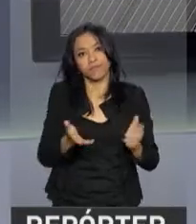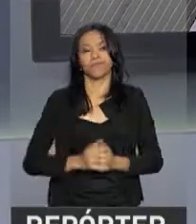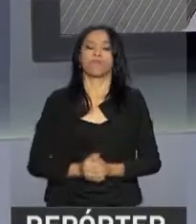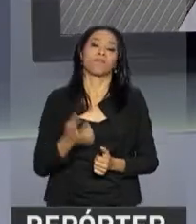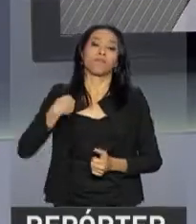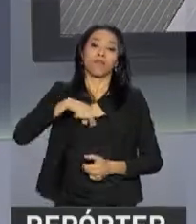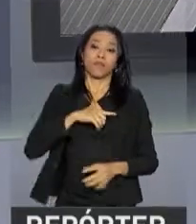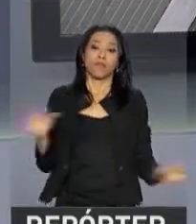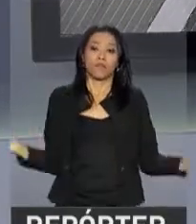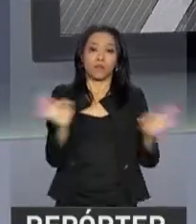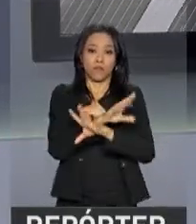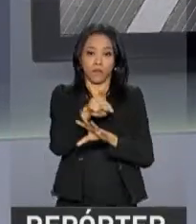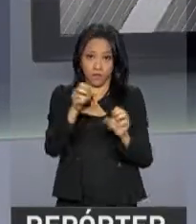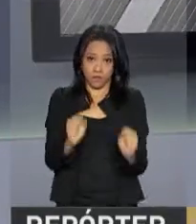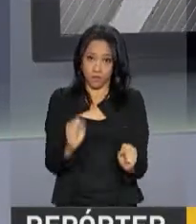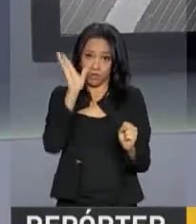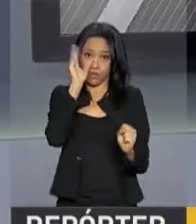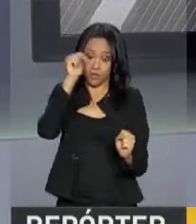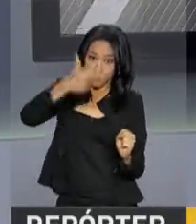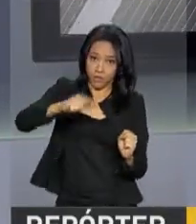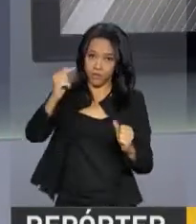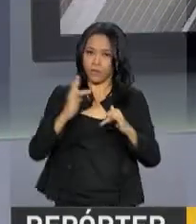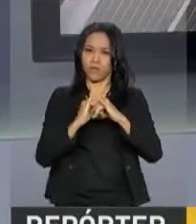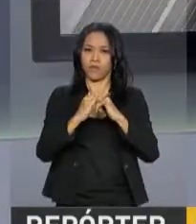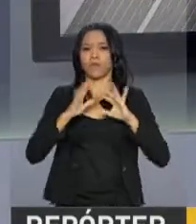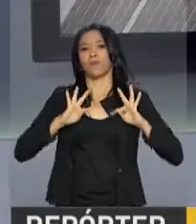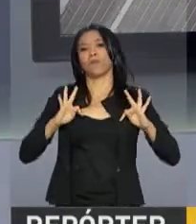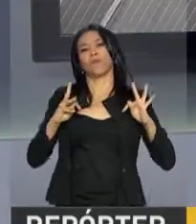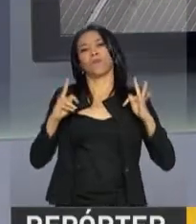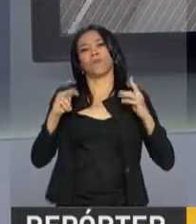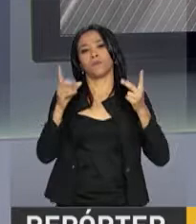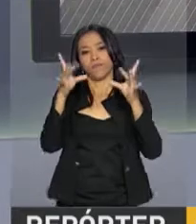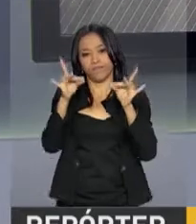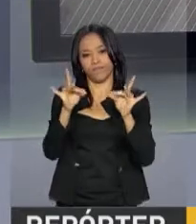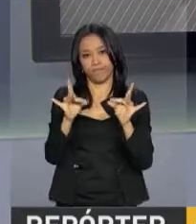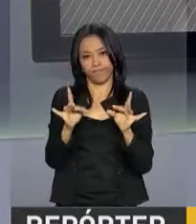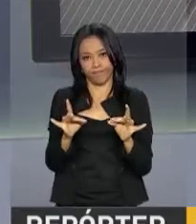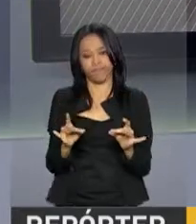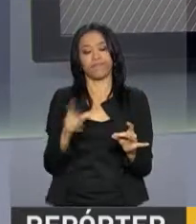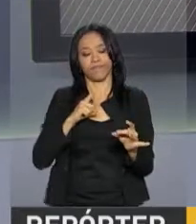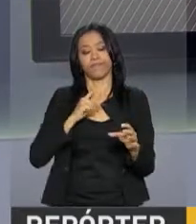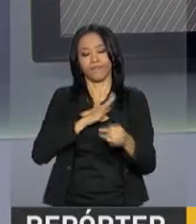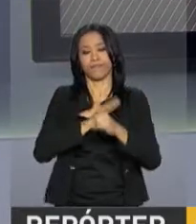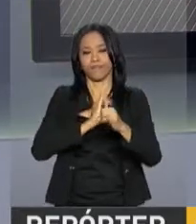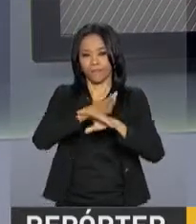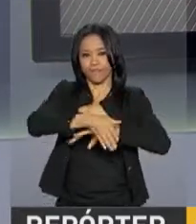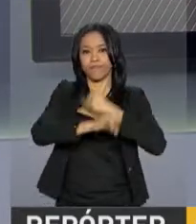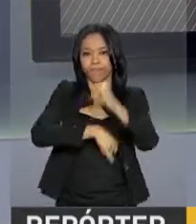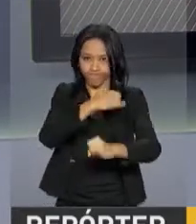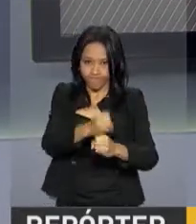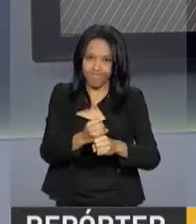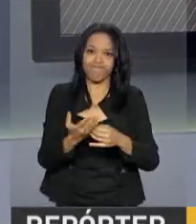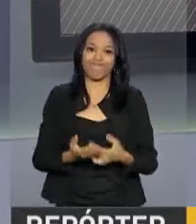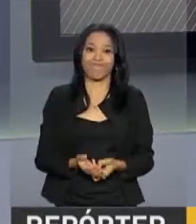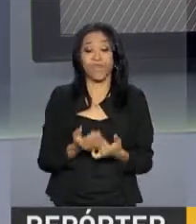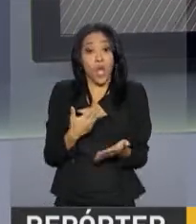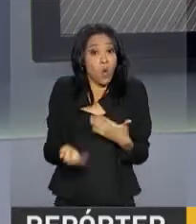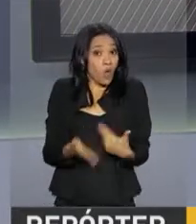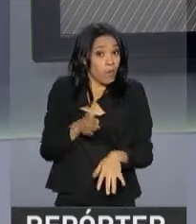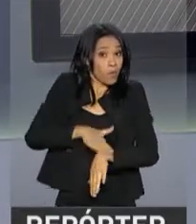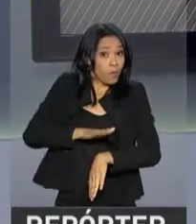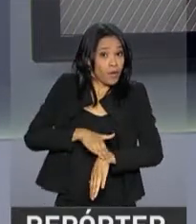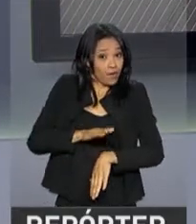ficamos por aqui você pode rever as reportagens no youtube e todos os detalhes também estão na página da nbr na internet a qualquer